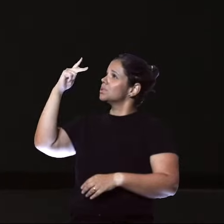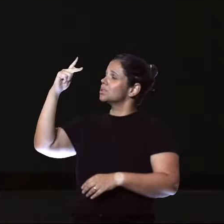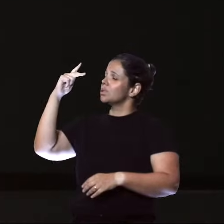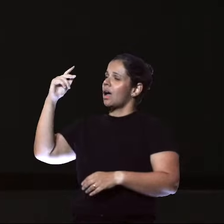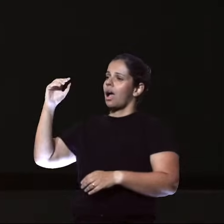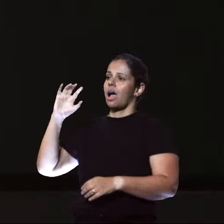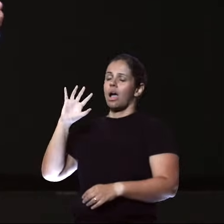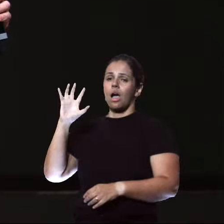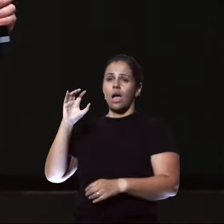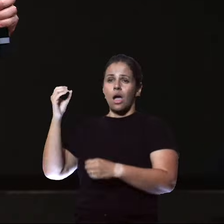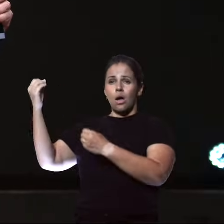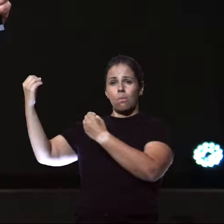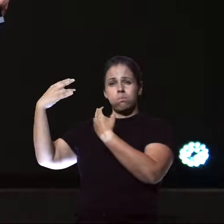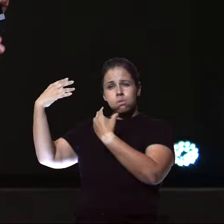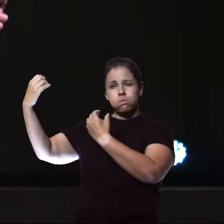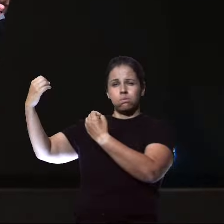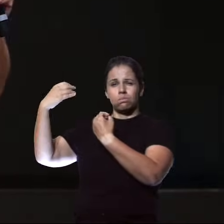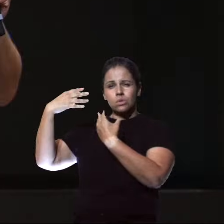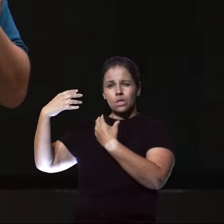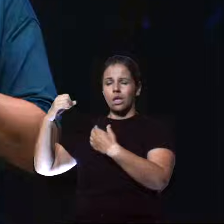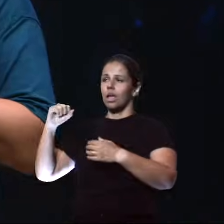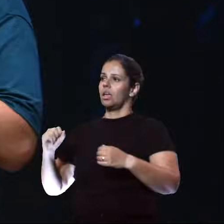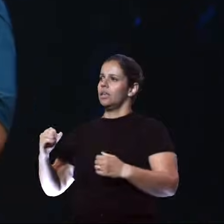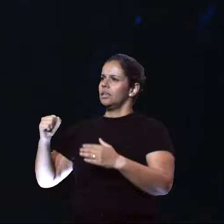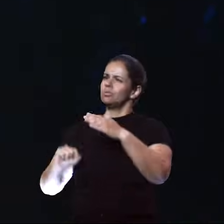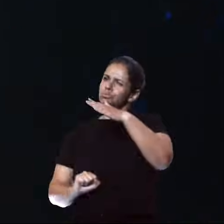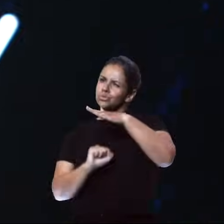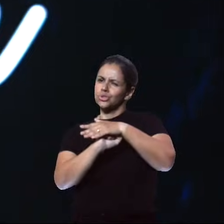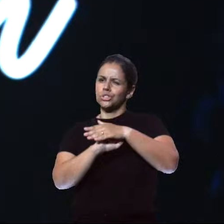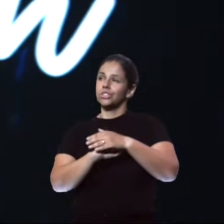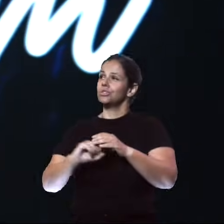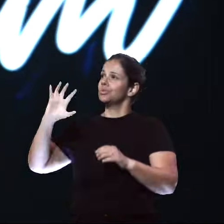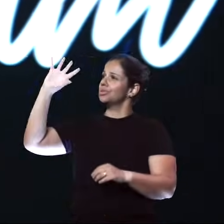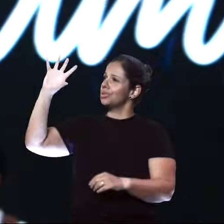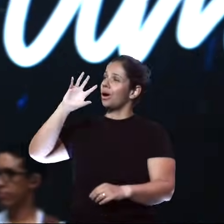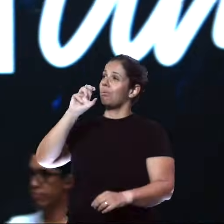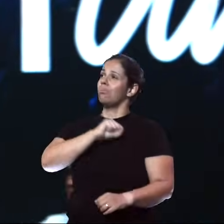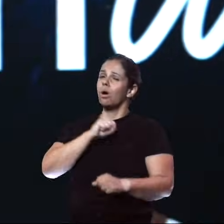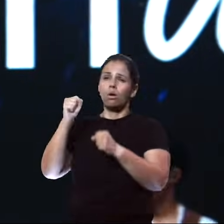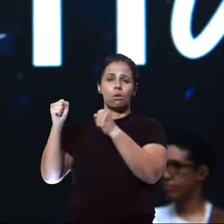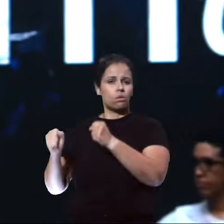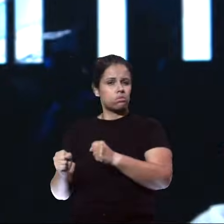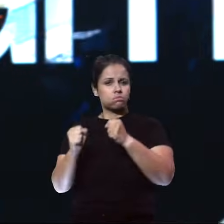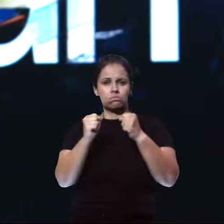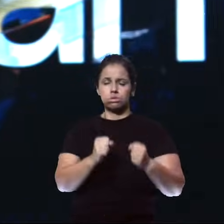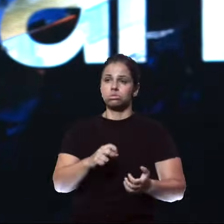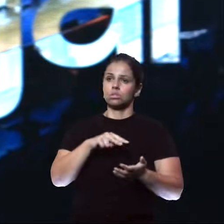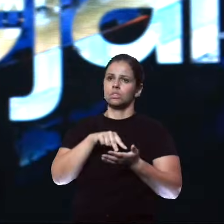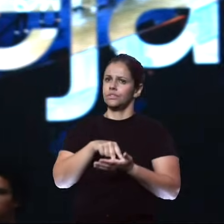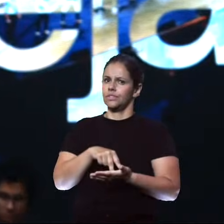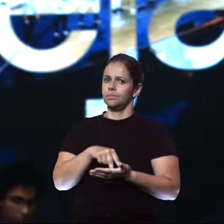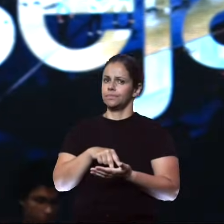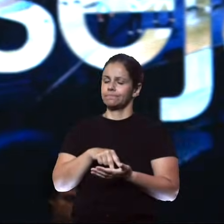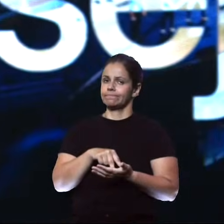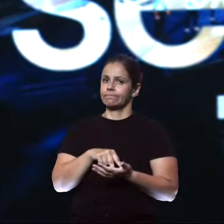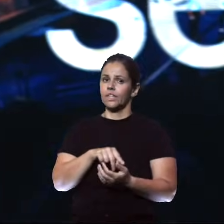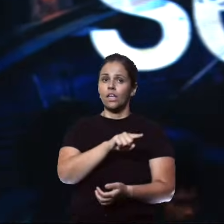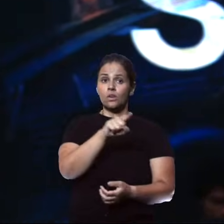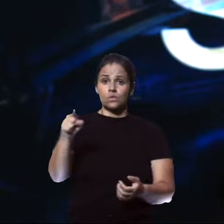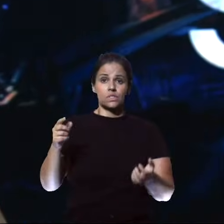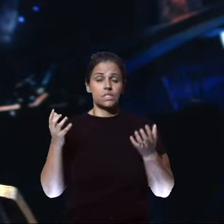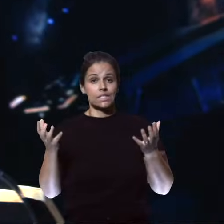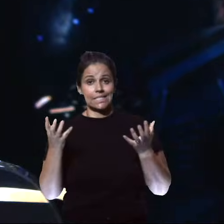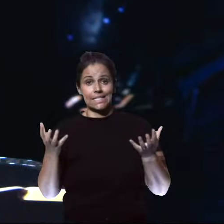entendido nada do que eu tenha falado. Pode ser que para você tenha feito sentido algum isso, mas você quer viver uma vida cheia de poder, cheia de amor e